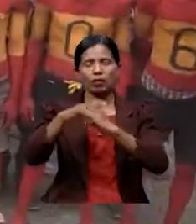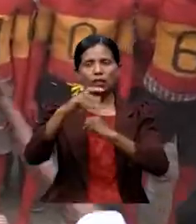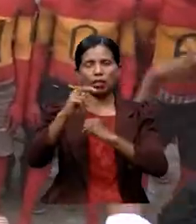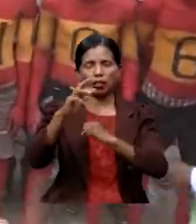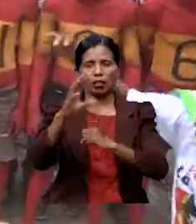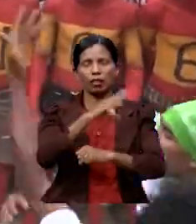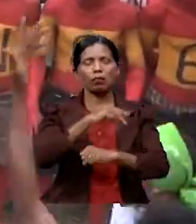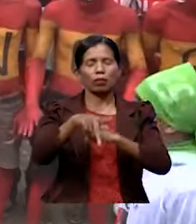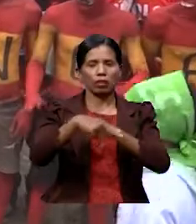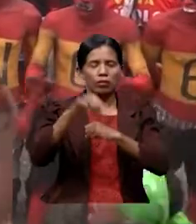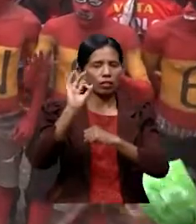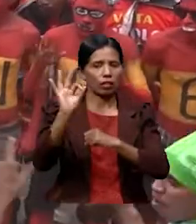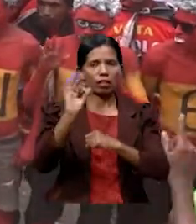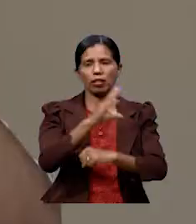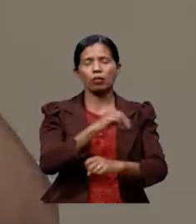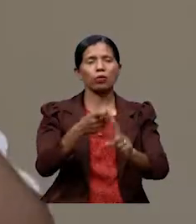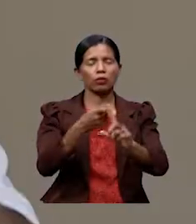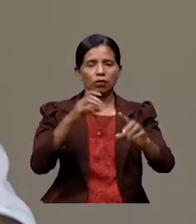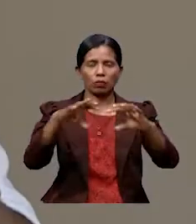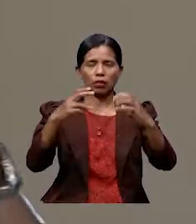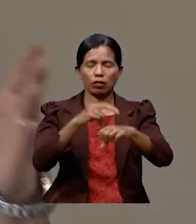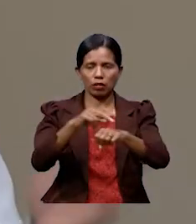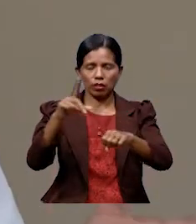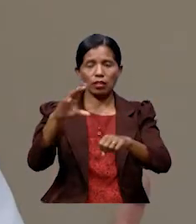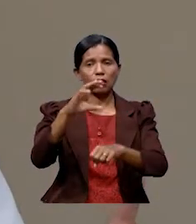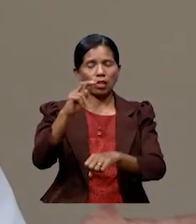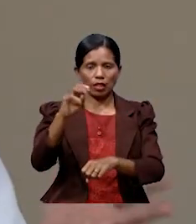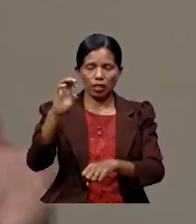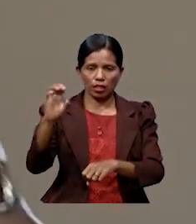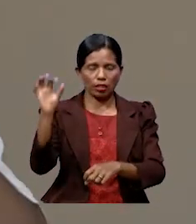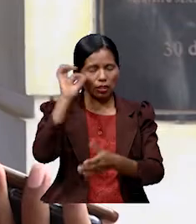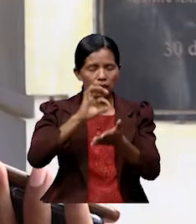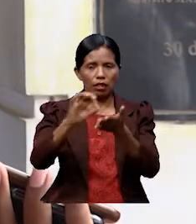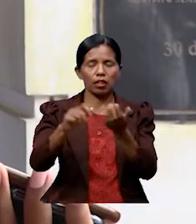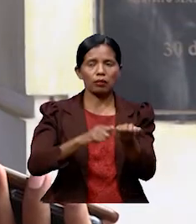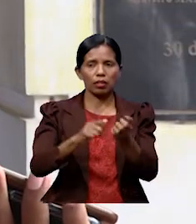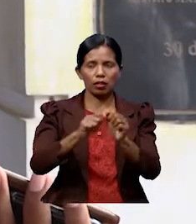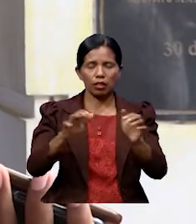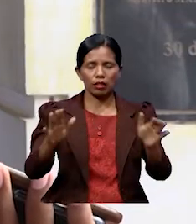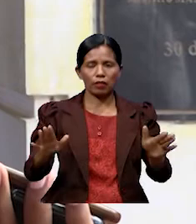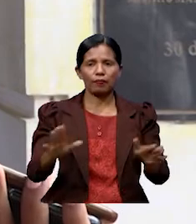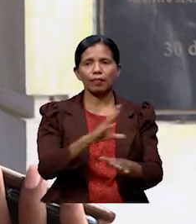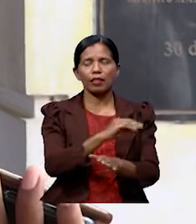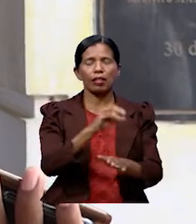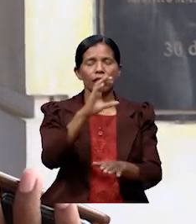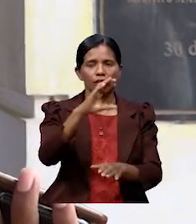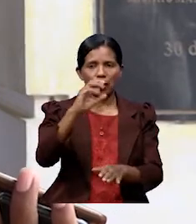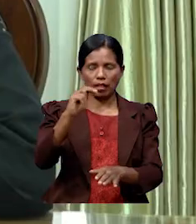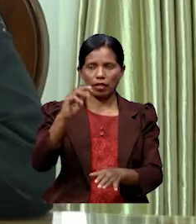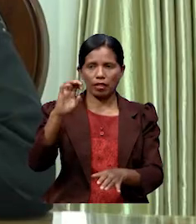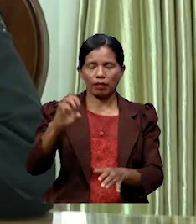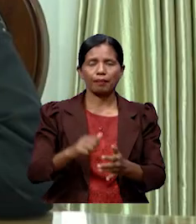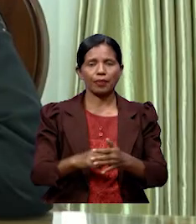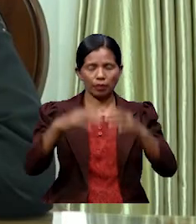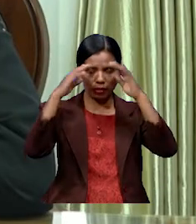Fretling, no parecer husi Comissão Nacional de Eleição, secretariado técnico administração eleitoral no Procurador-Geral CNNian. Presidente